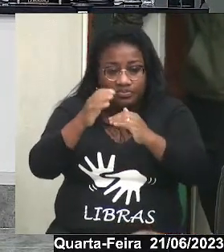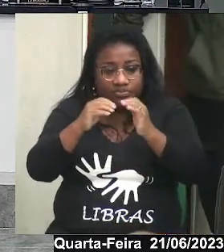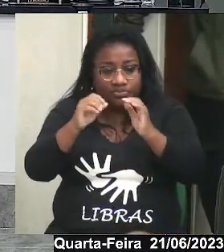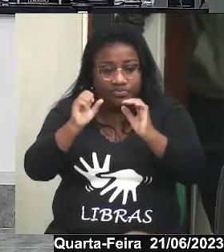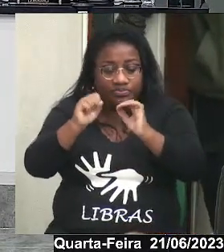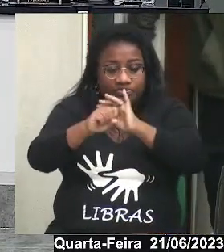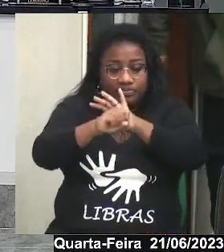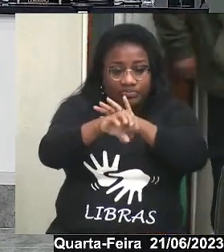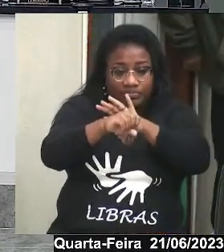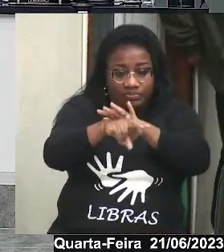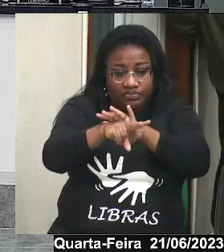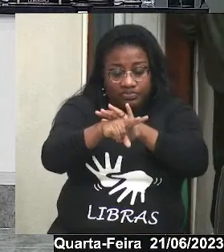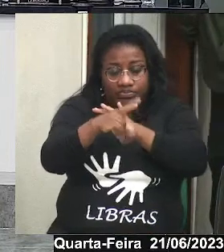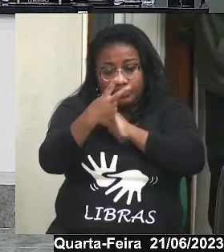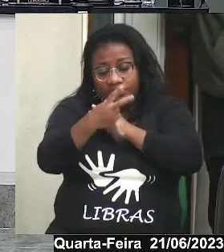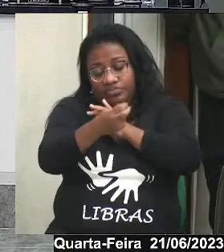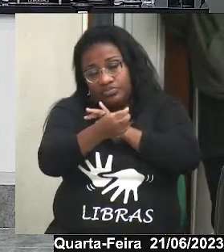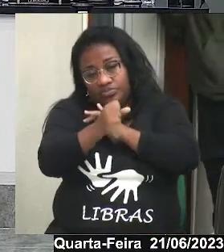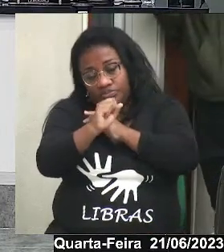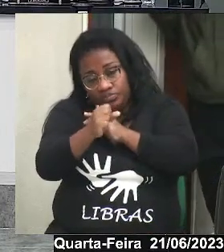reversa. Indicação